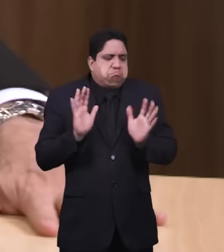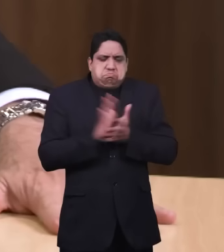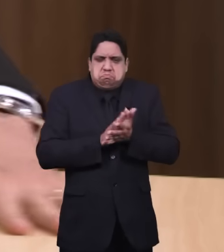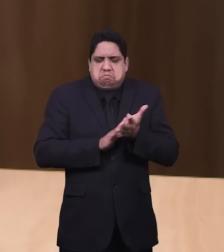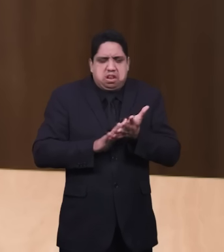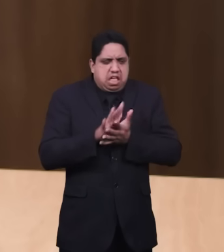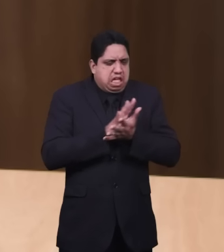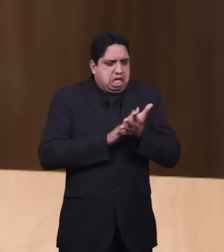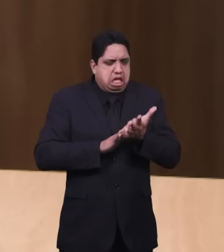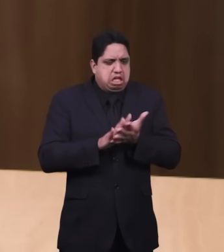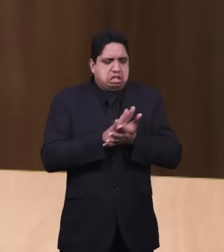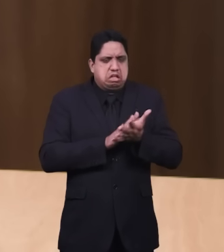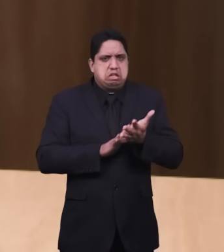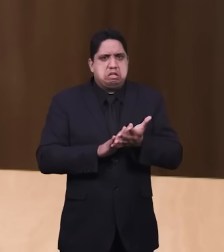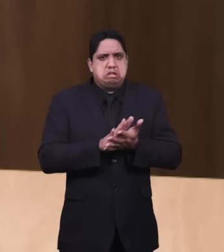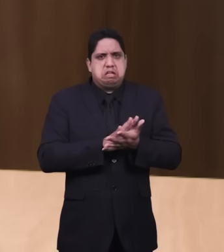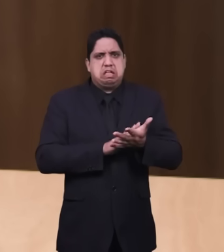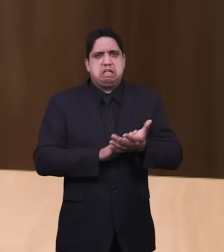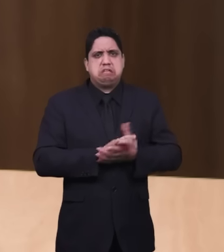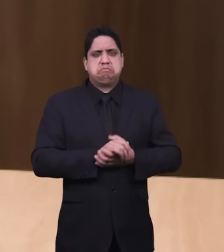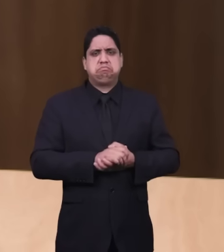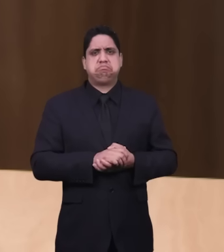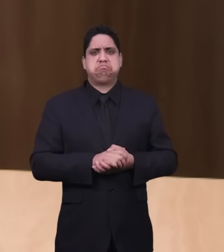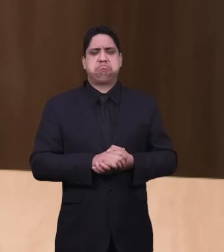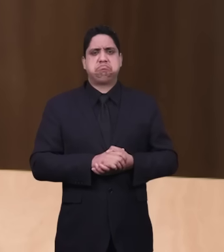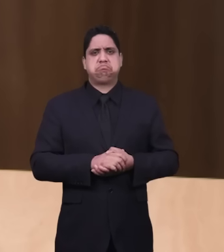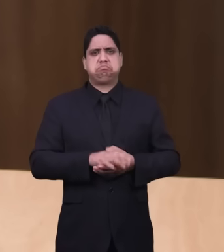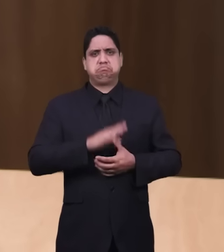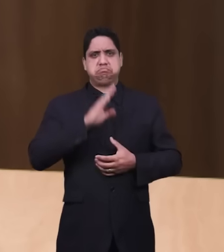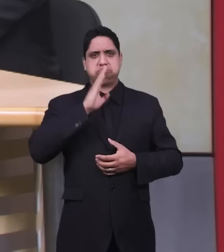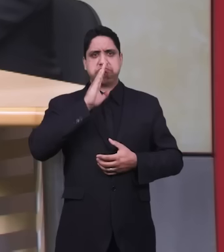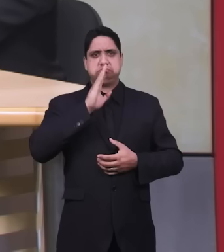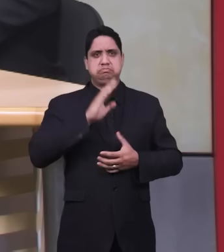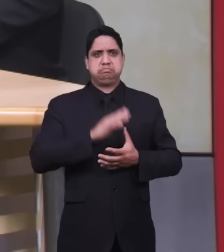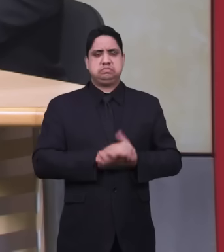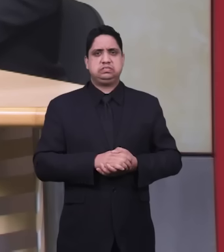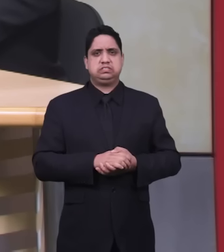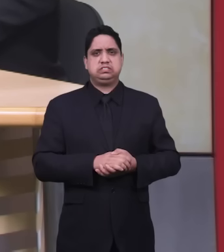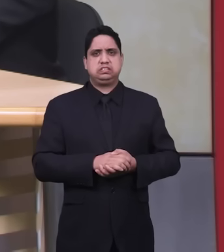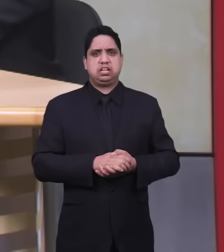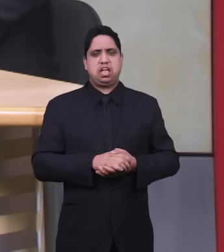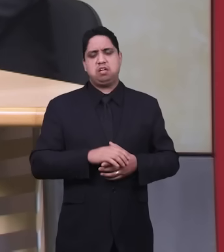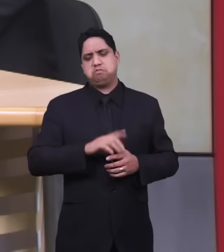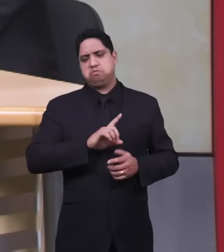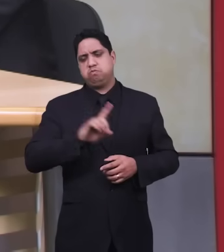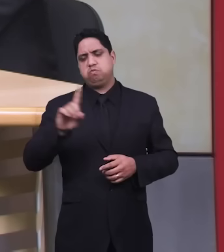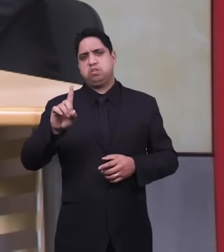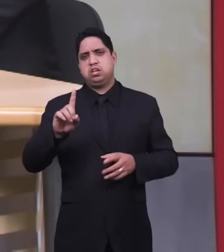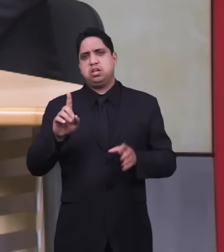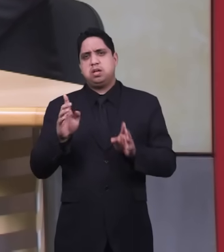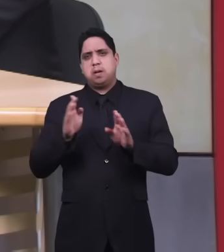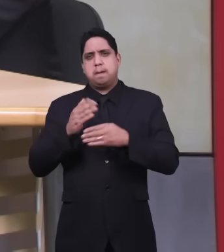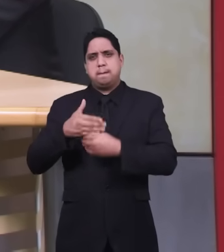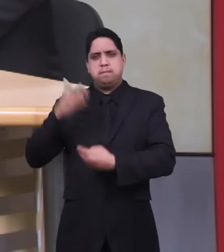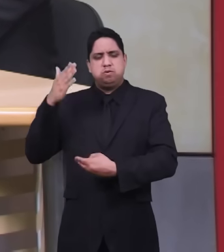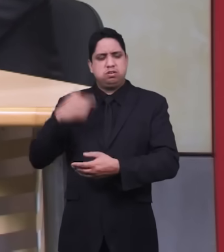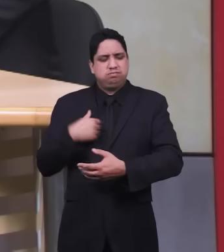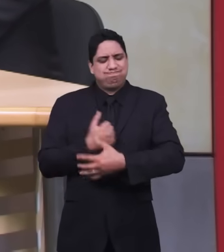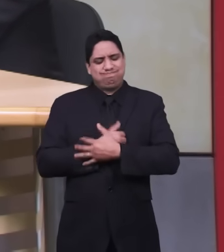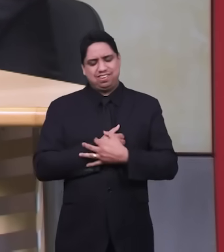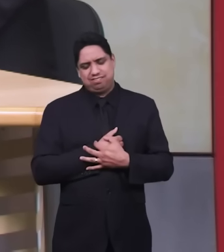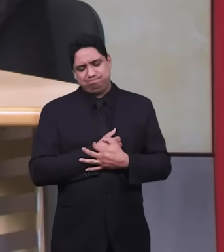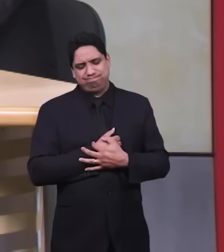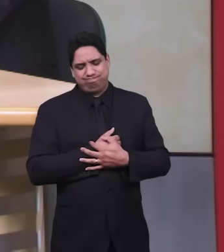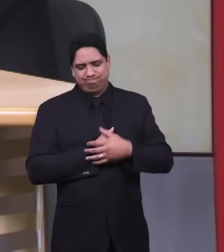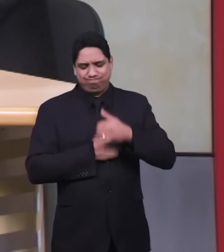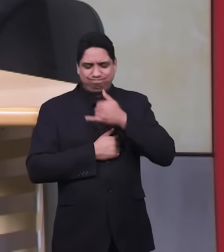sentia nada. Tranquilo, sequinho. Amadeu. Aí quando terminou, que eu cheguei lá fora e tal, encostei no muro e tal, decepcionado, né,